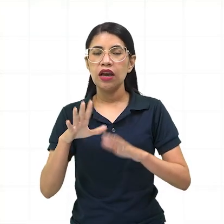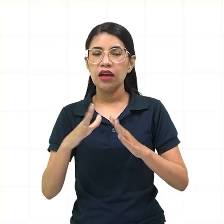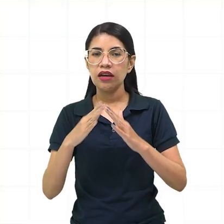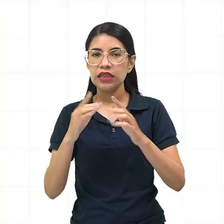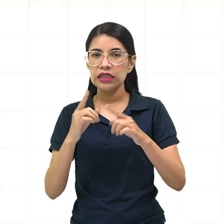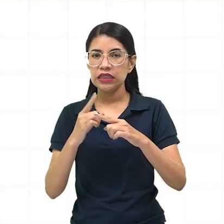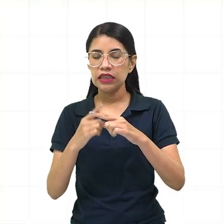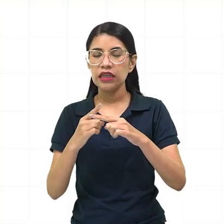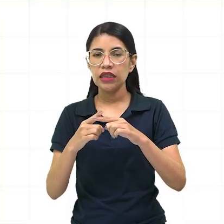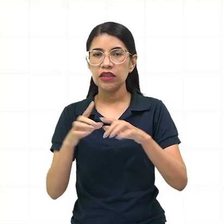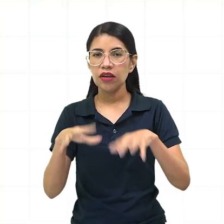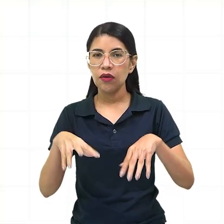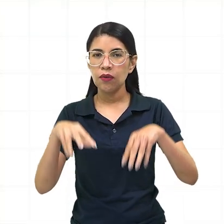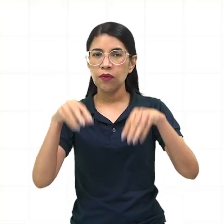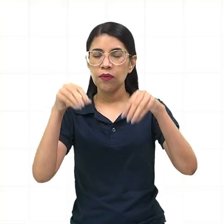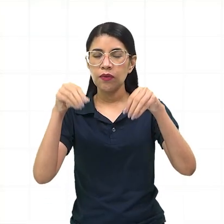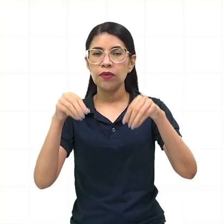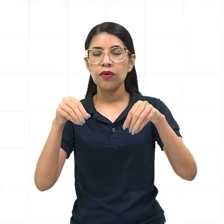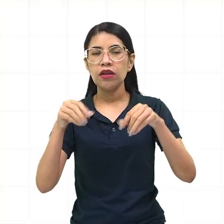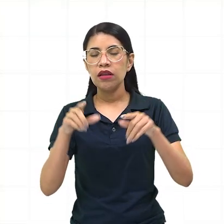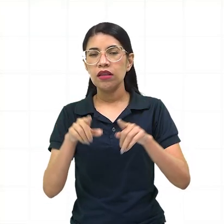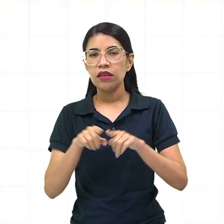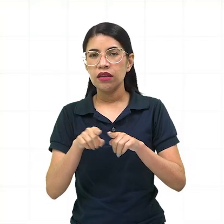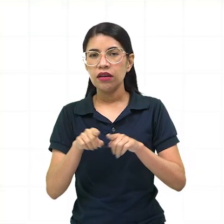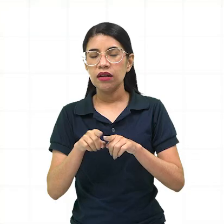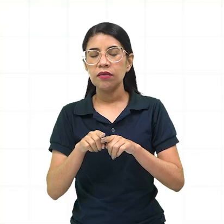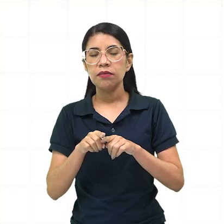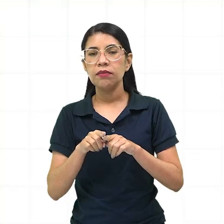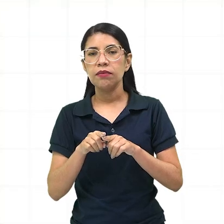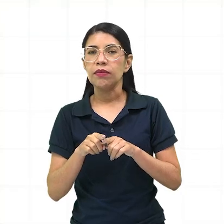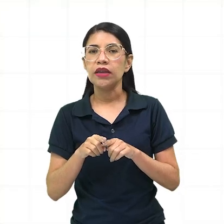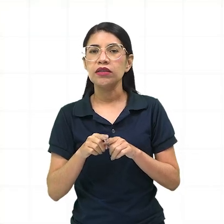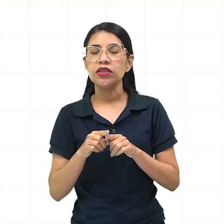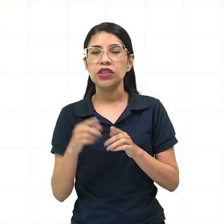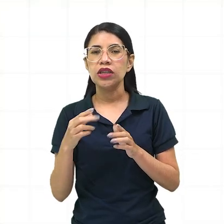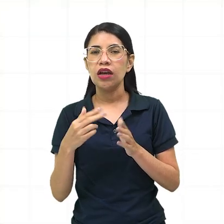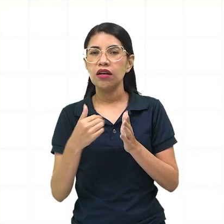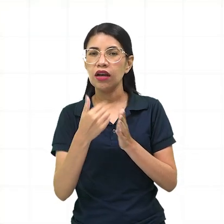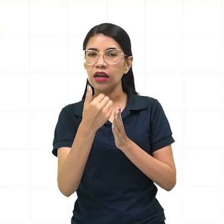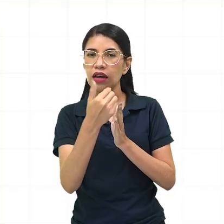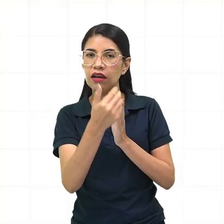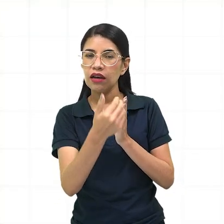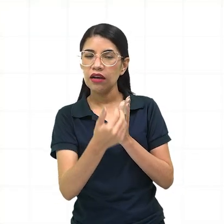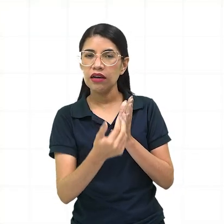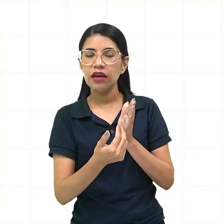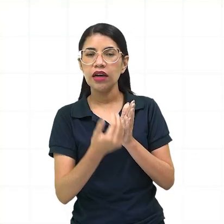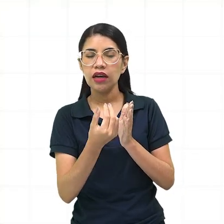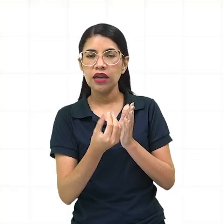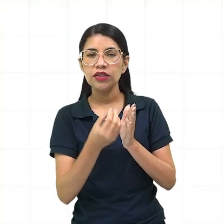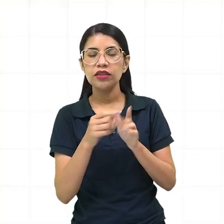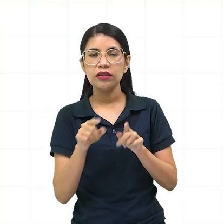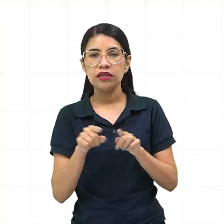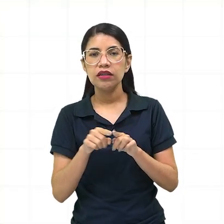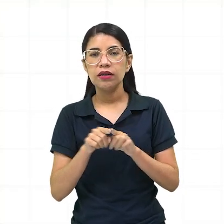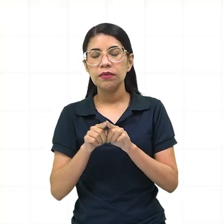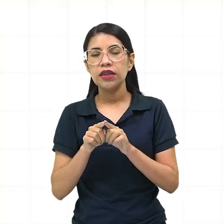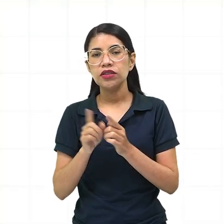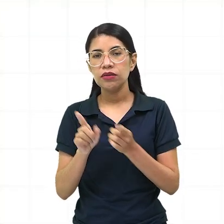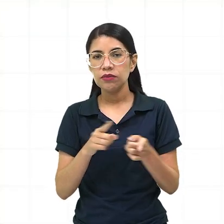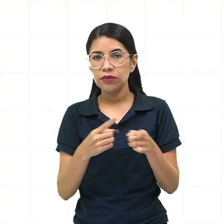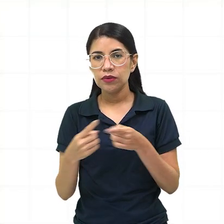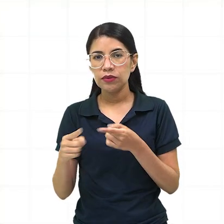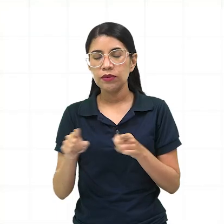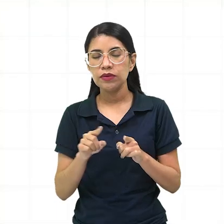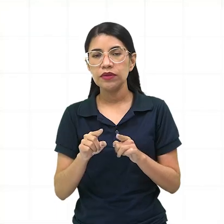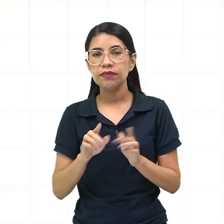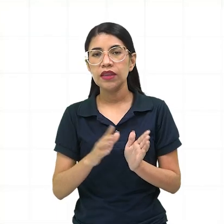os seus grandes vitrais, suas grandes óperas, né? Suas grandes peças musicais, né?